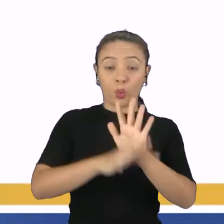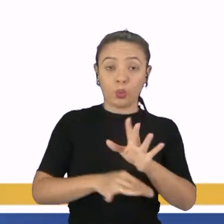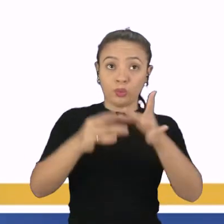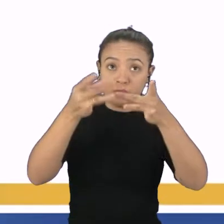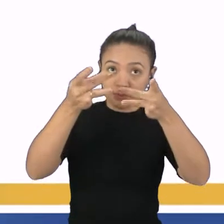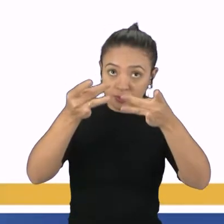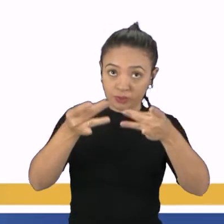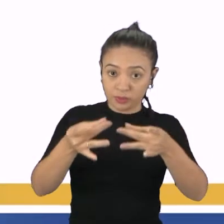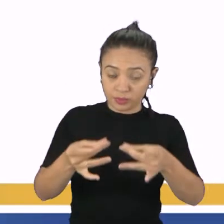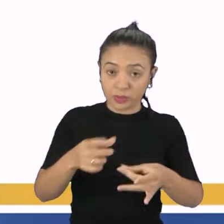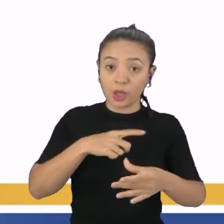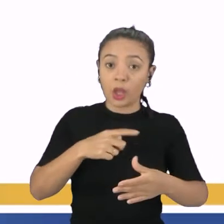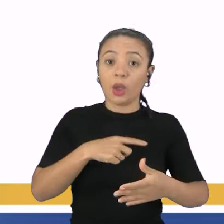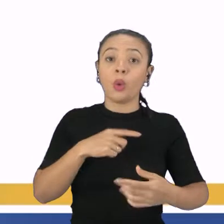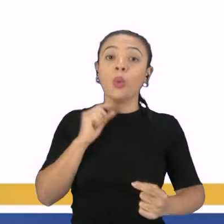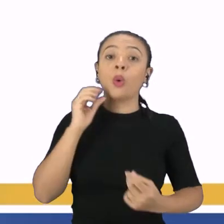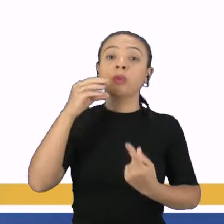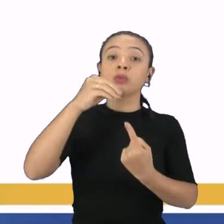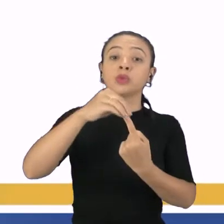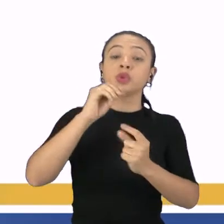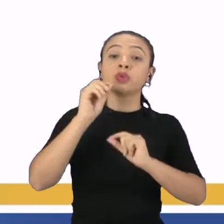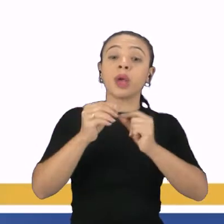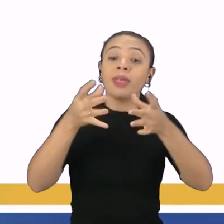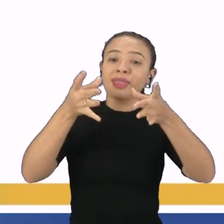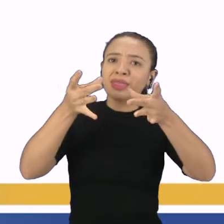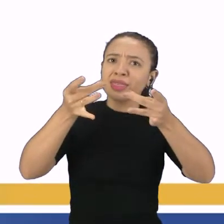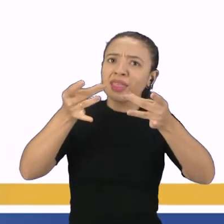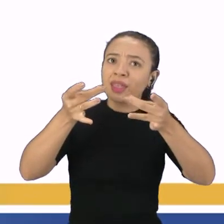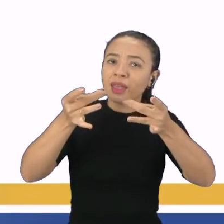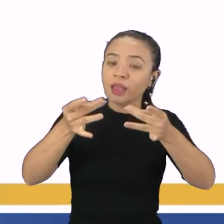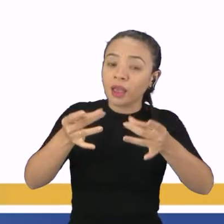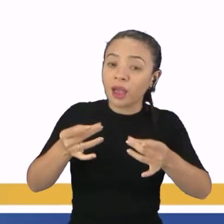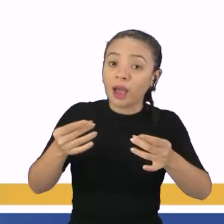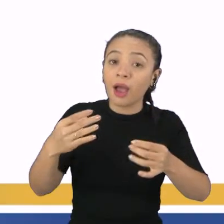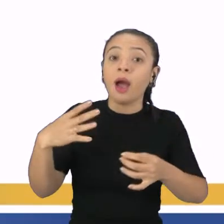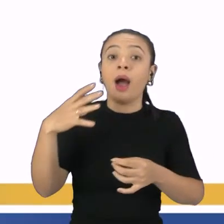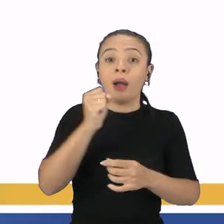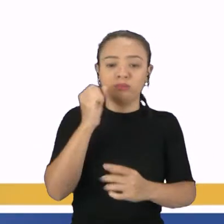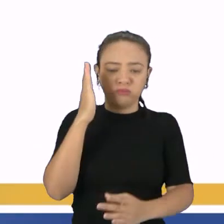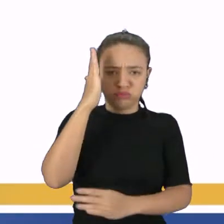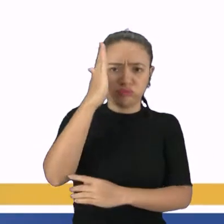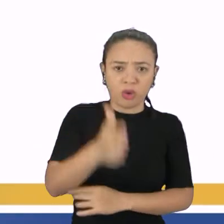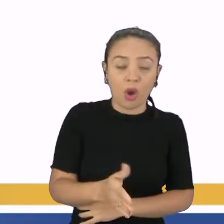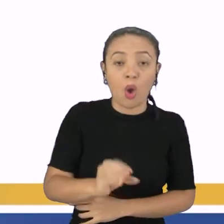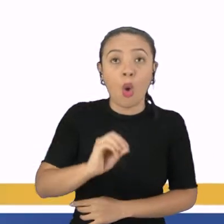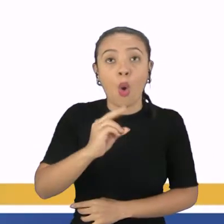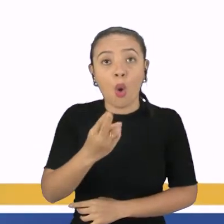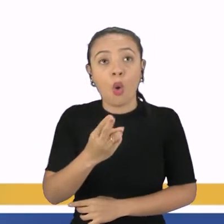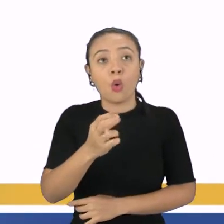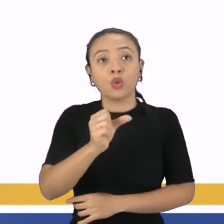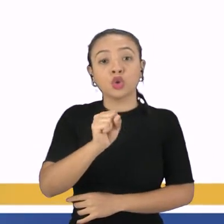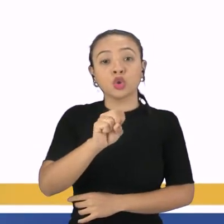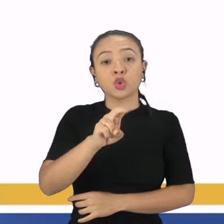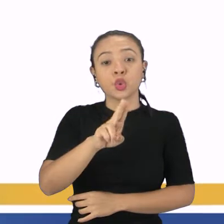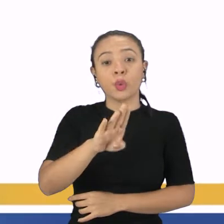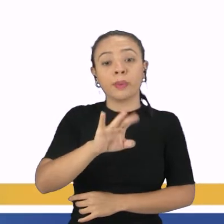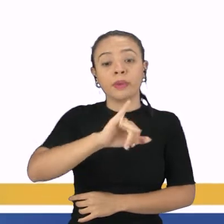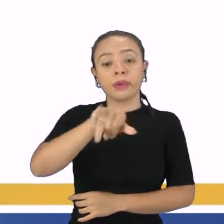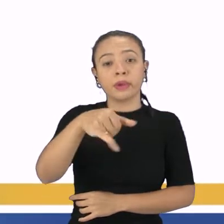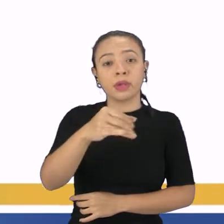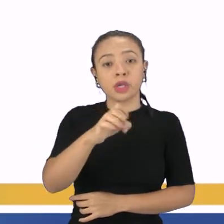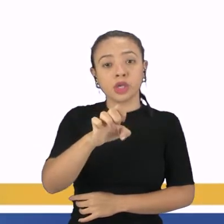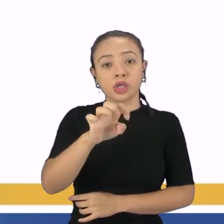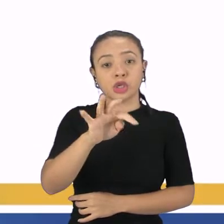descritivos têm por objetivo descrever de forma objetiva ou subjetivamente coisas, pessoas